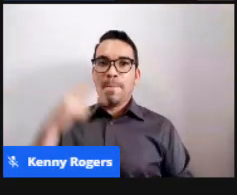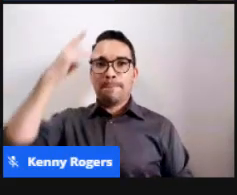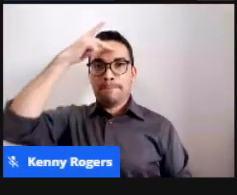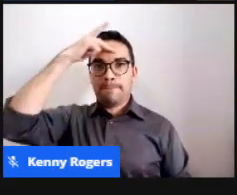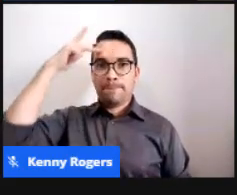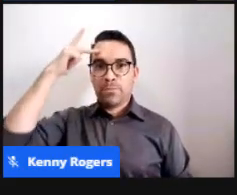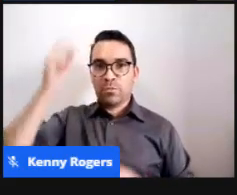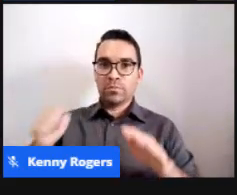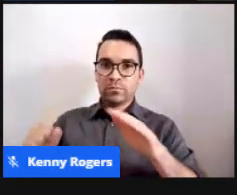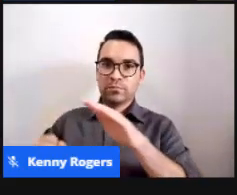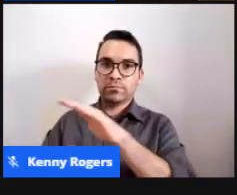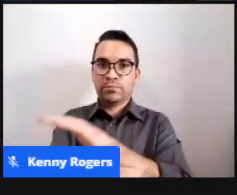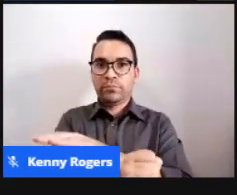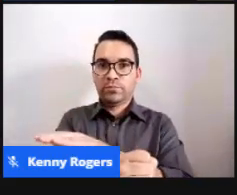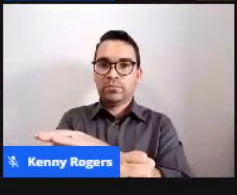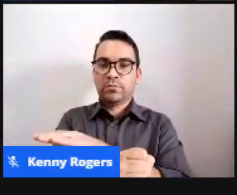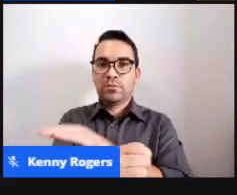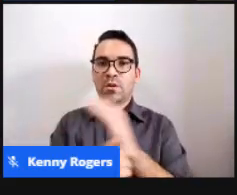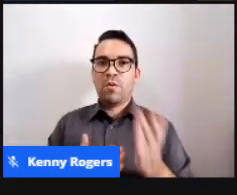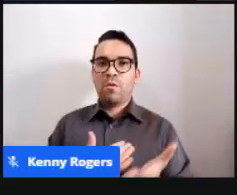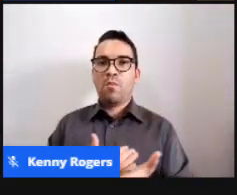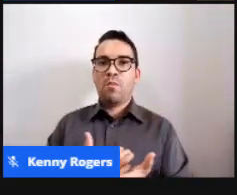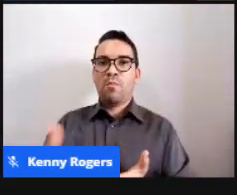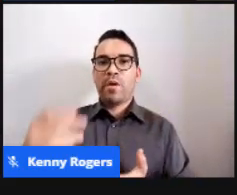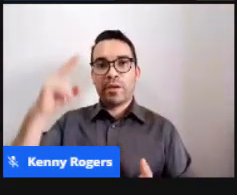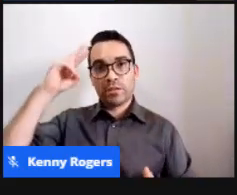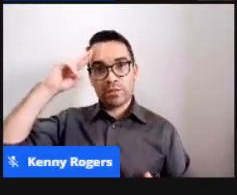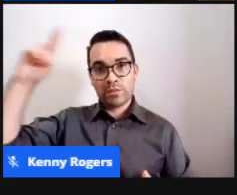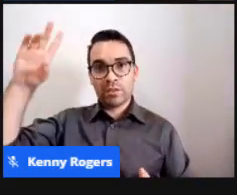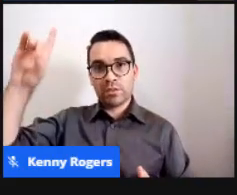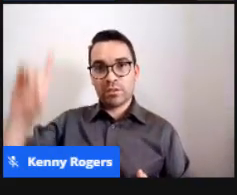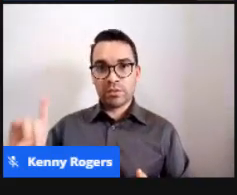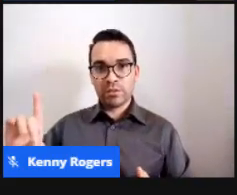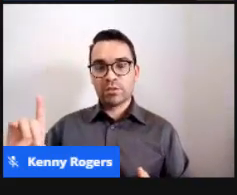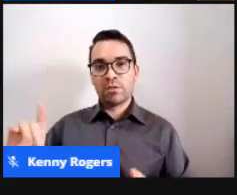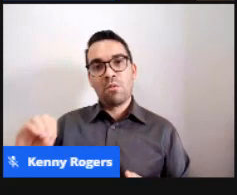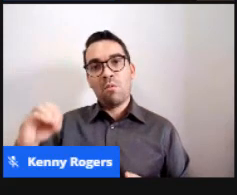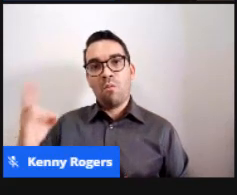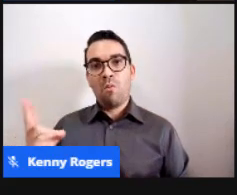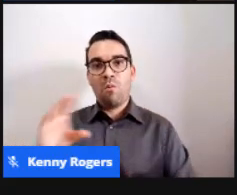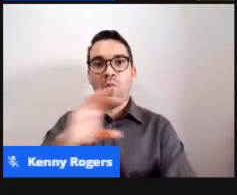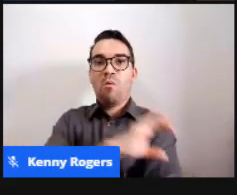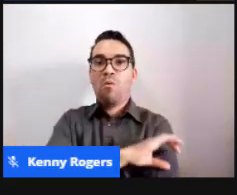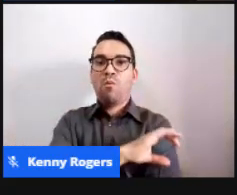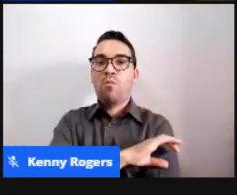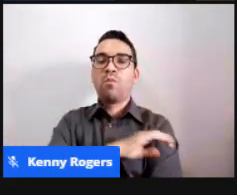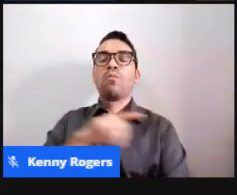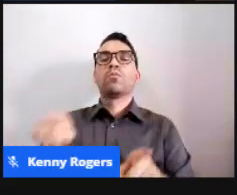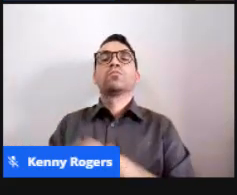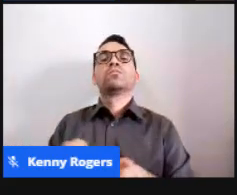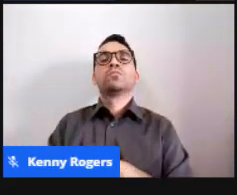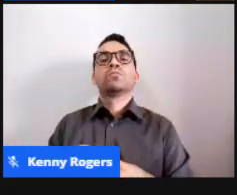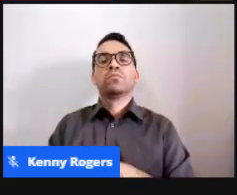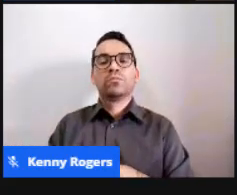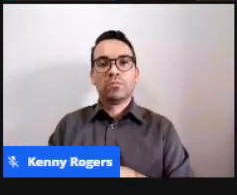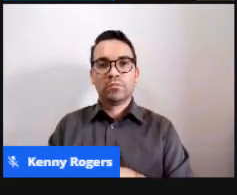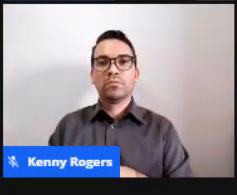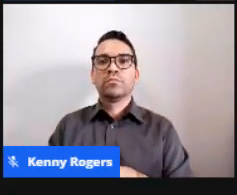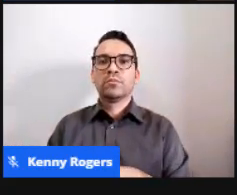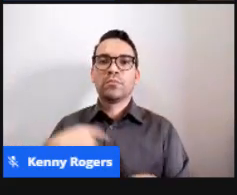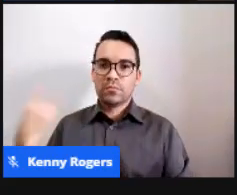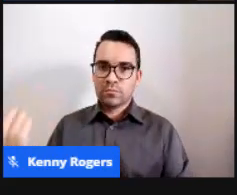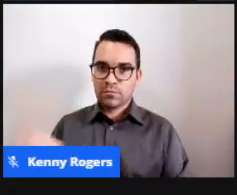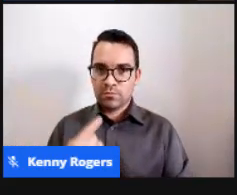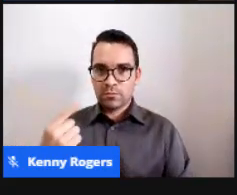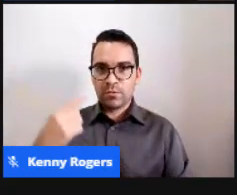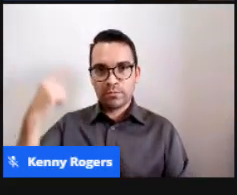aí eles querem sempre, né, ver, verificar, avaliar. Então, a gente também contemplou alguns eixos cognitivos